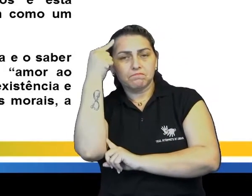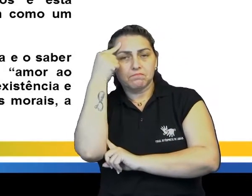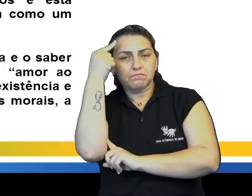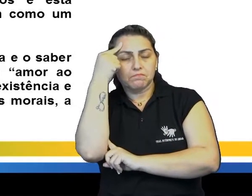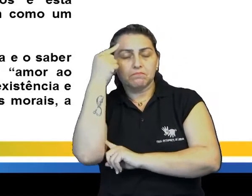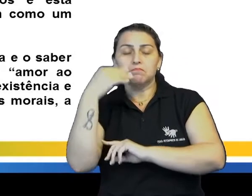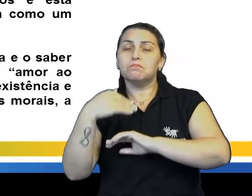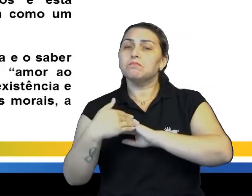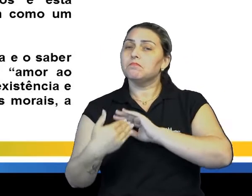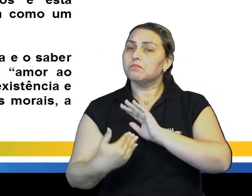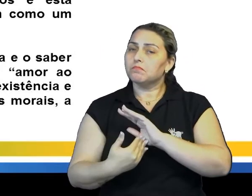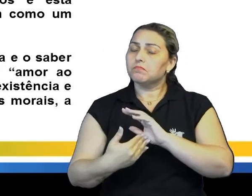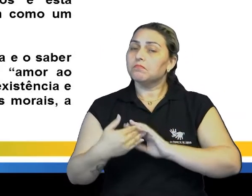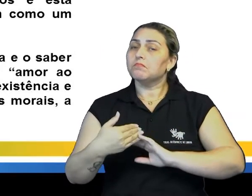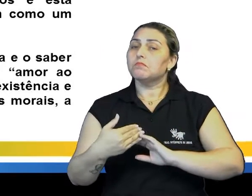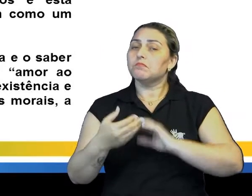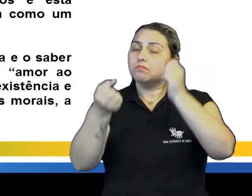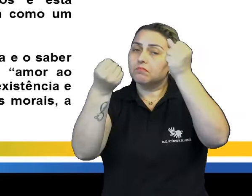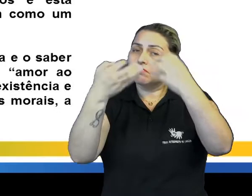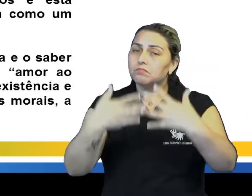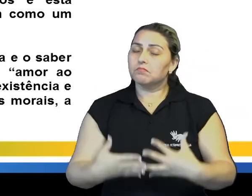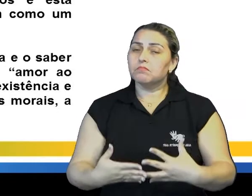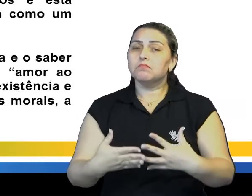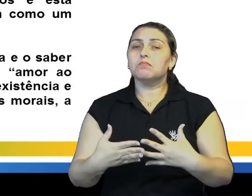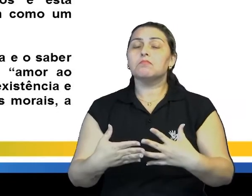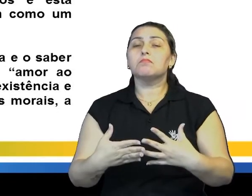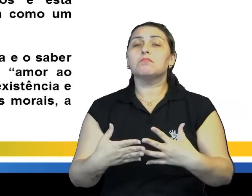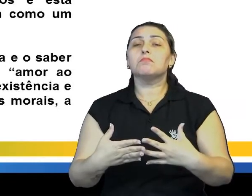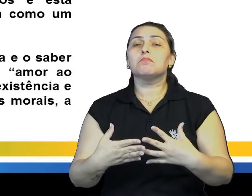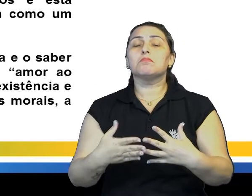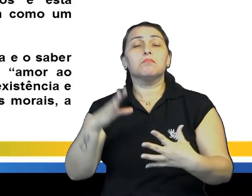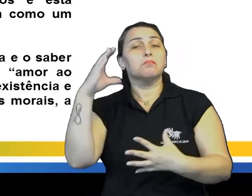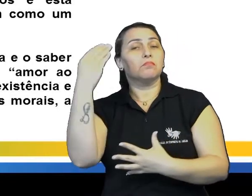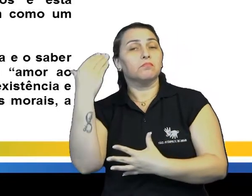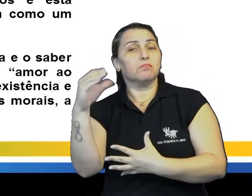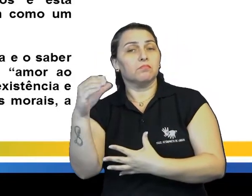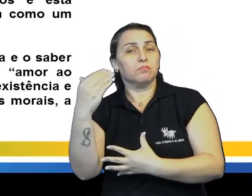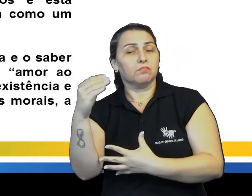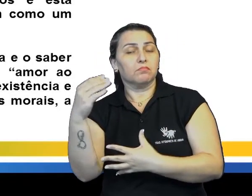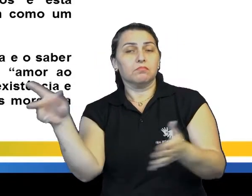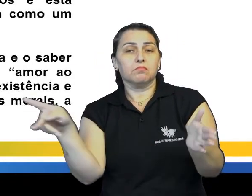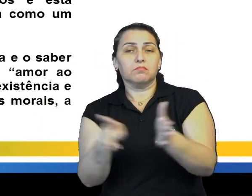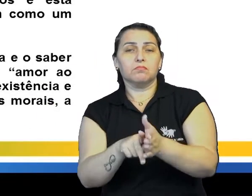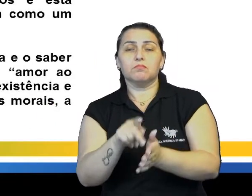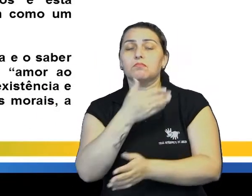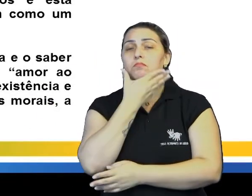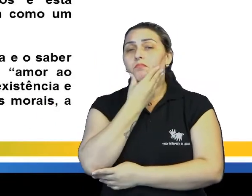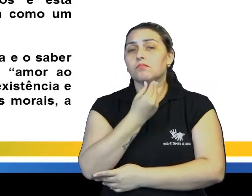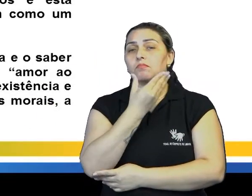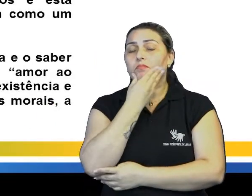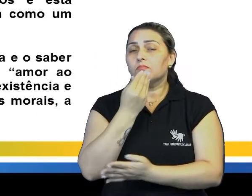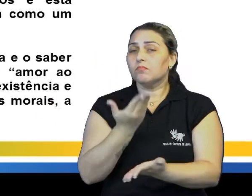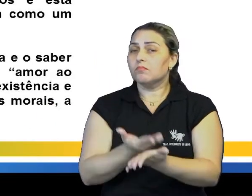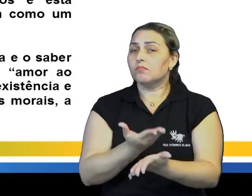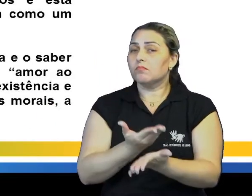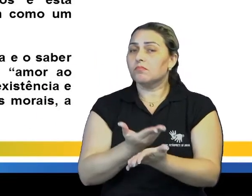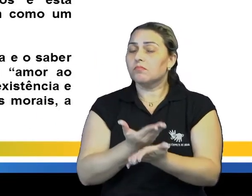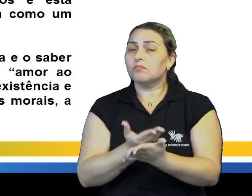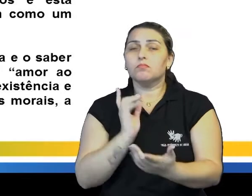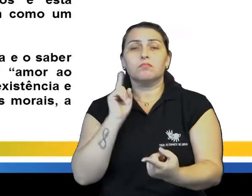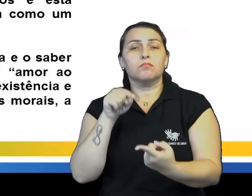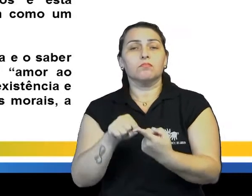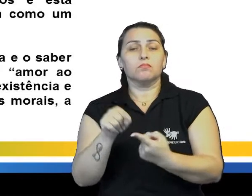em torno das discussões antropológicas, que quer dizer em torno do próprio homem, do ponto de